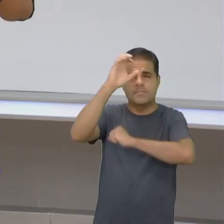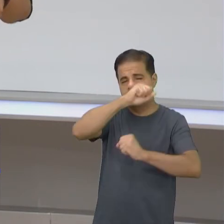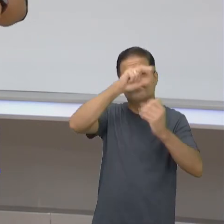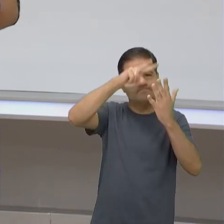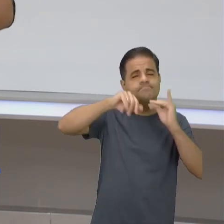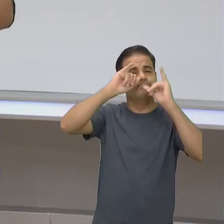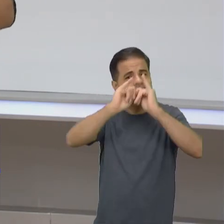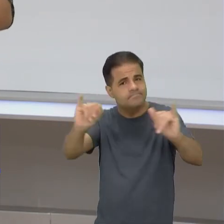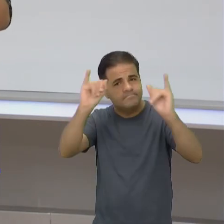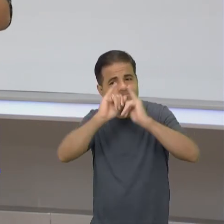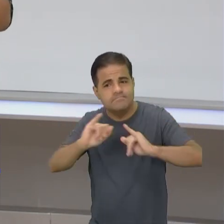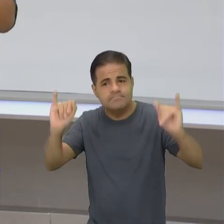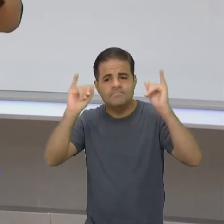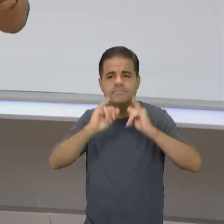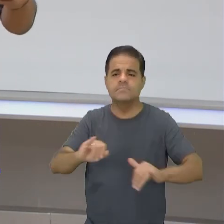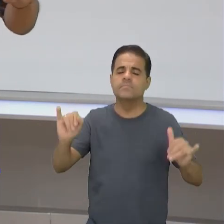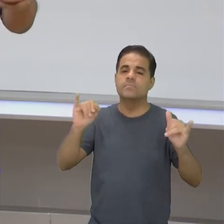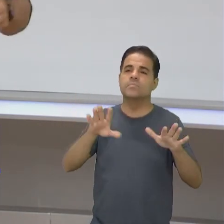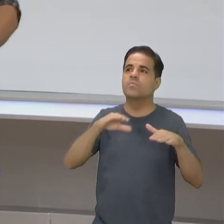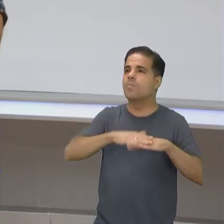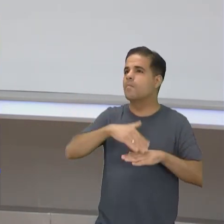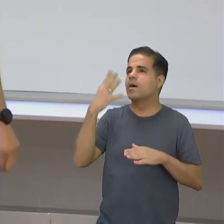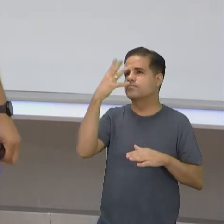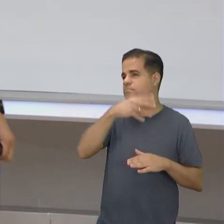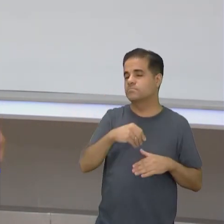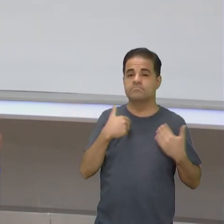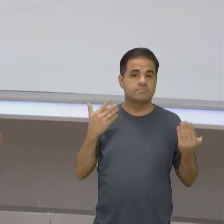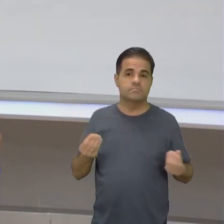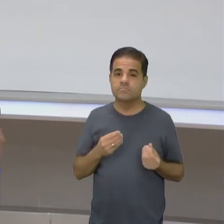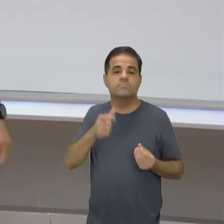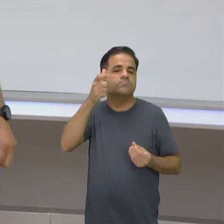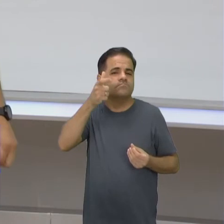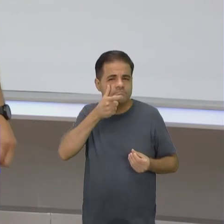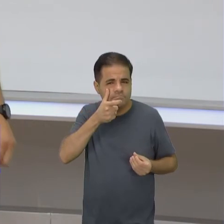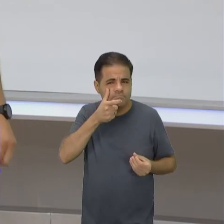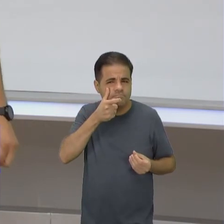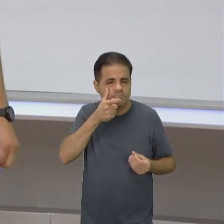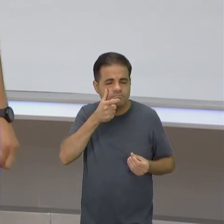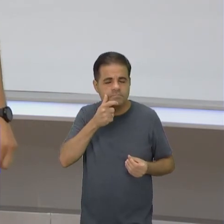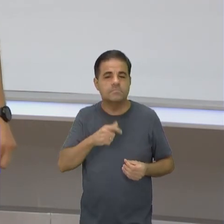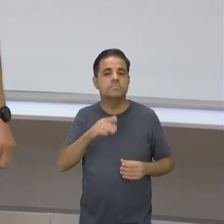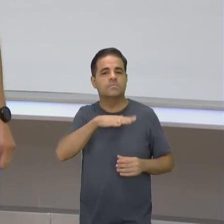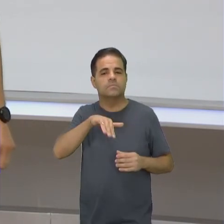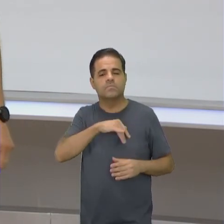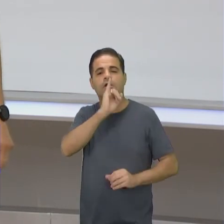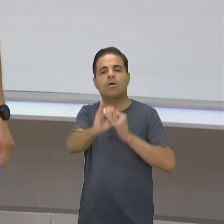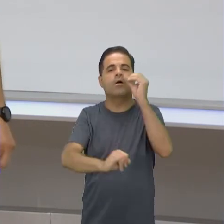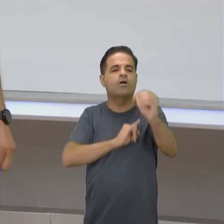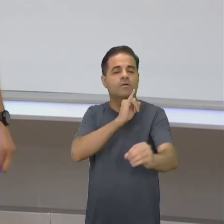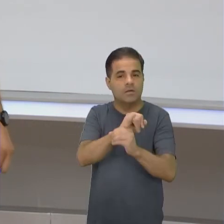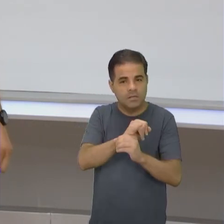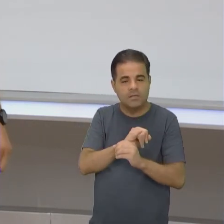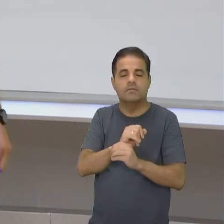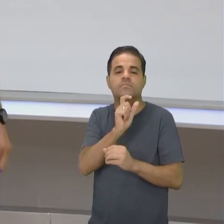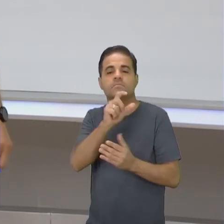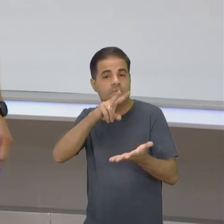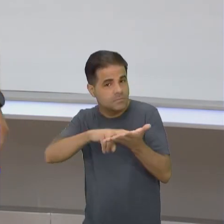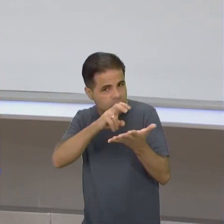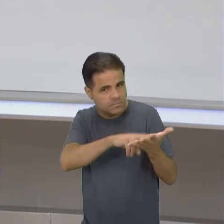as notícias, não sei. Ou então, mais bonito ainda, Observatório da Imprensa Internacional,